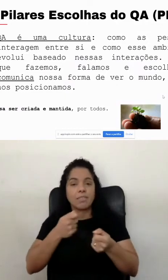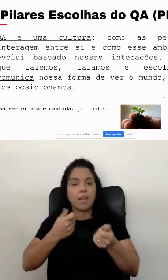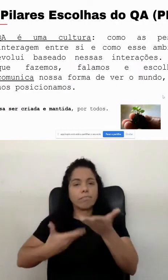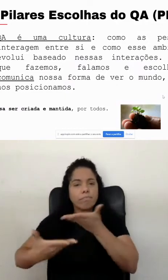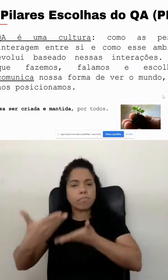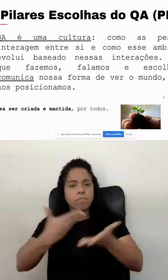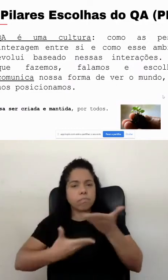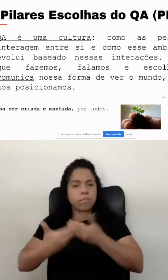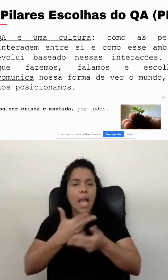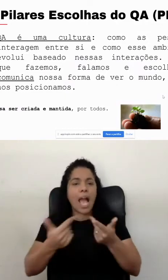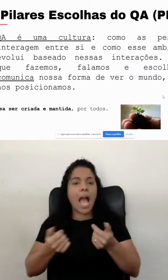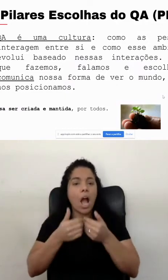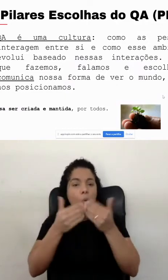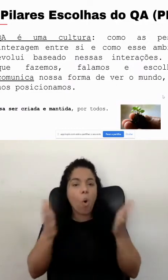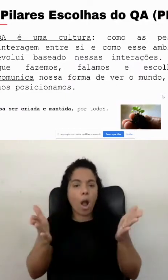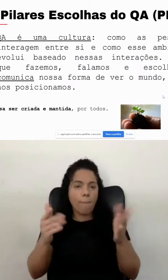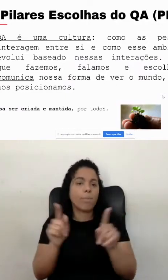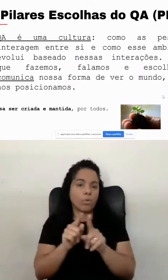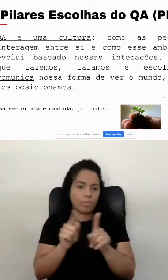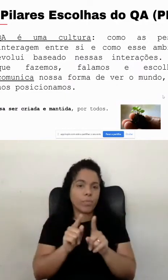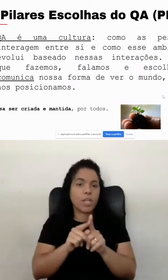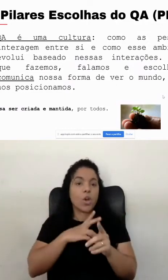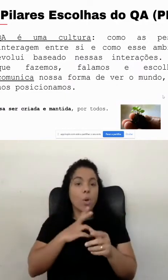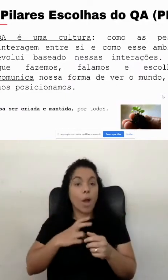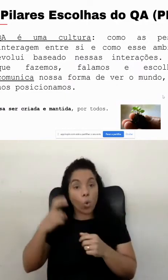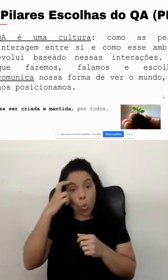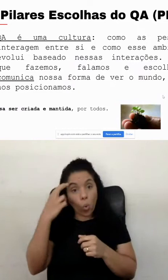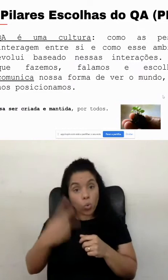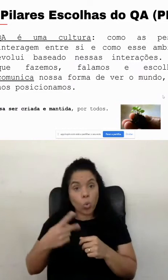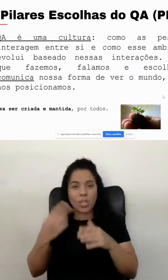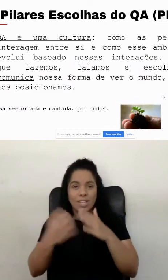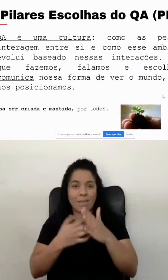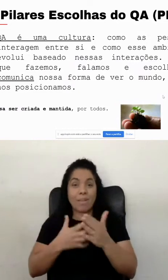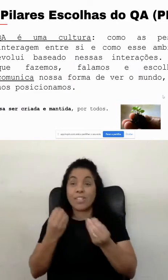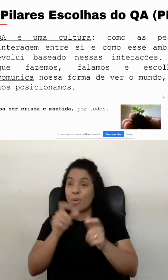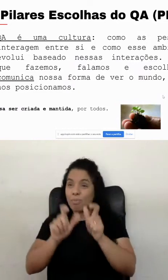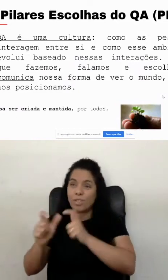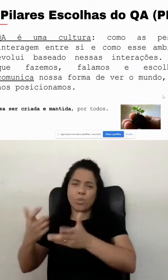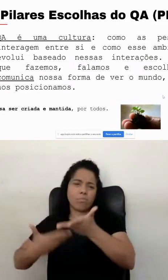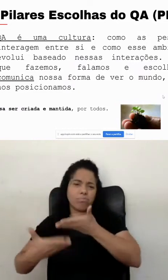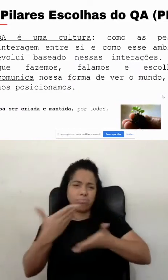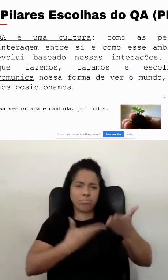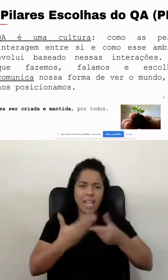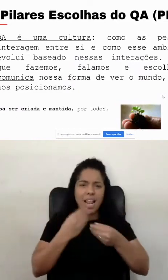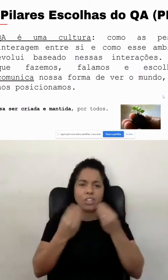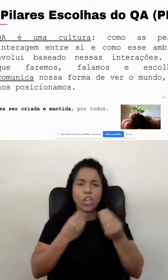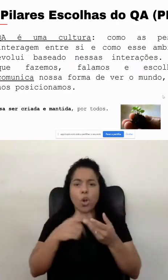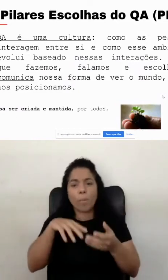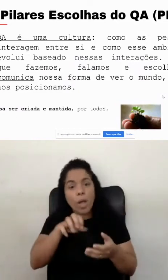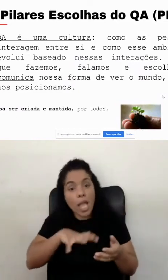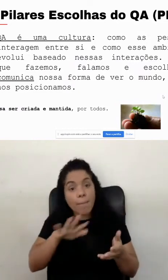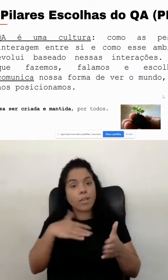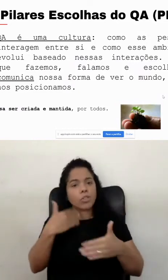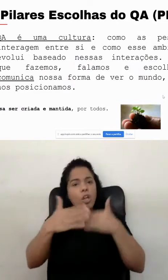interagir, é algo bem amplo, né? Uma cultura de uma empresa é como as pessoas interagem e como o ambiente